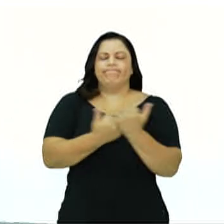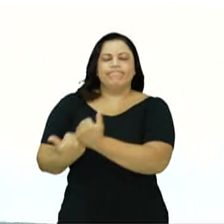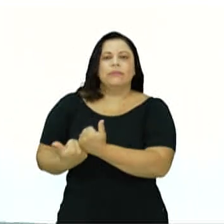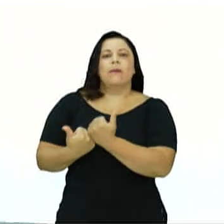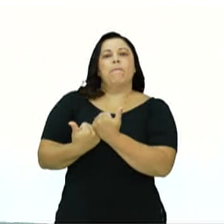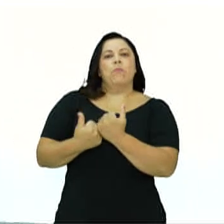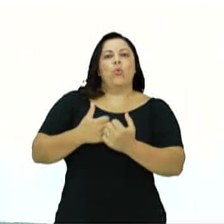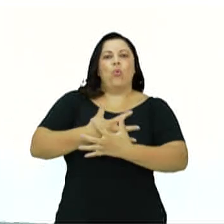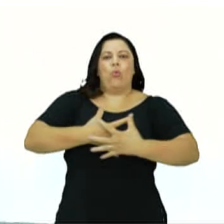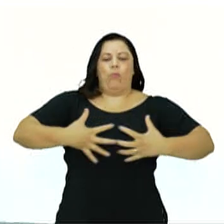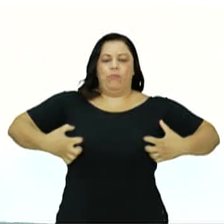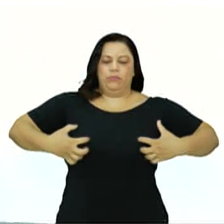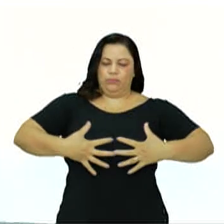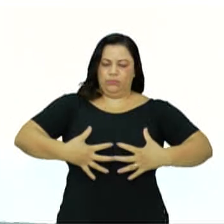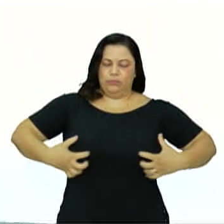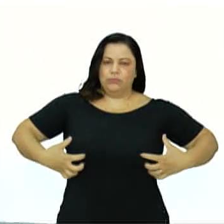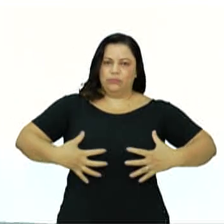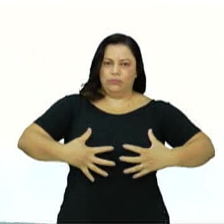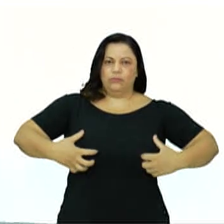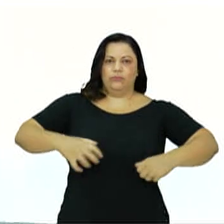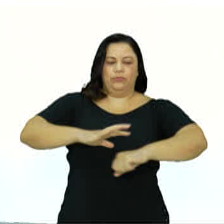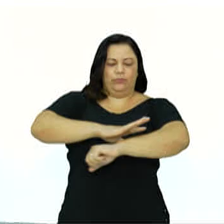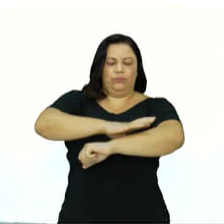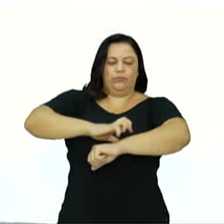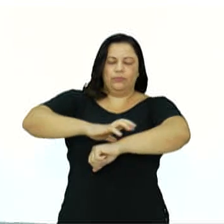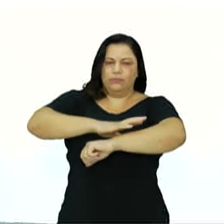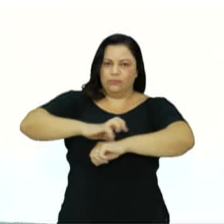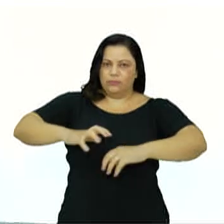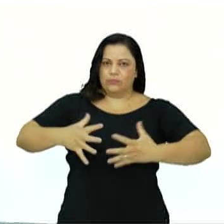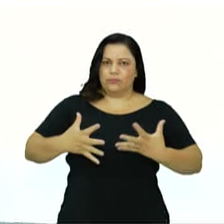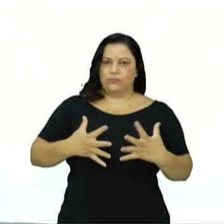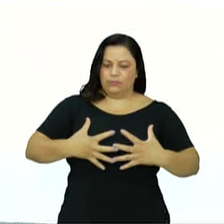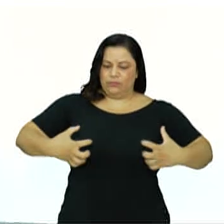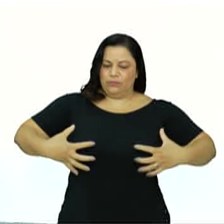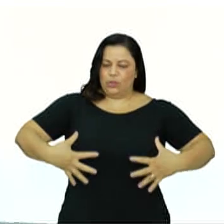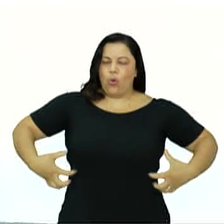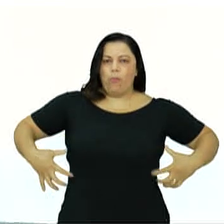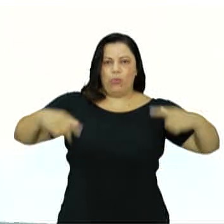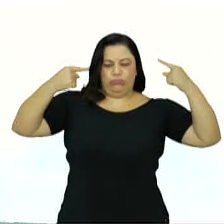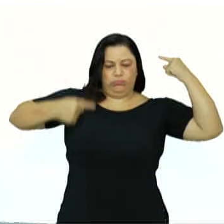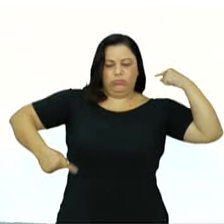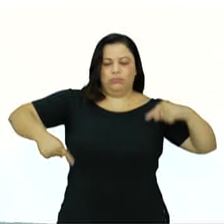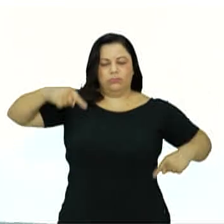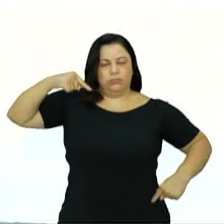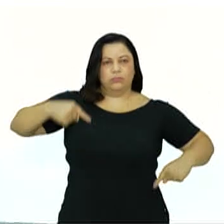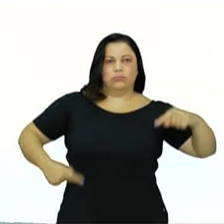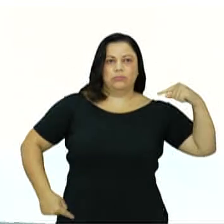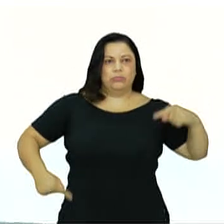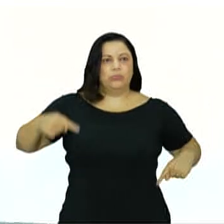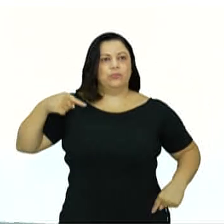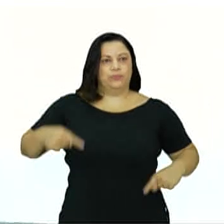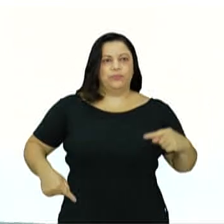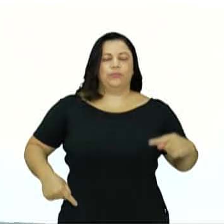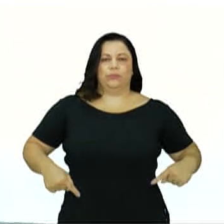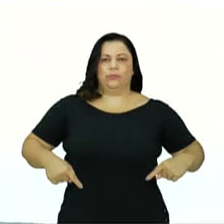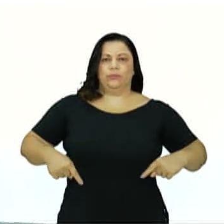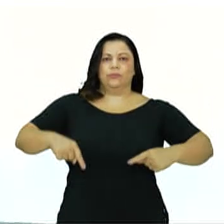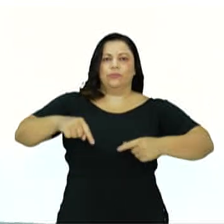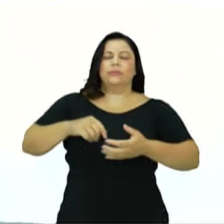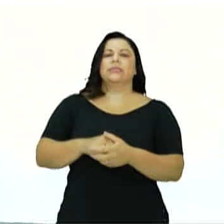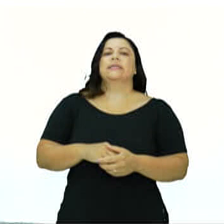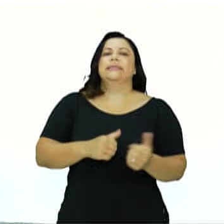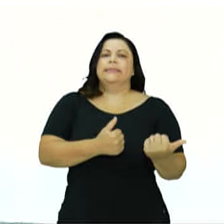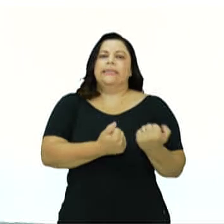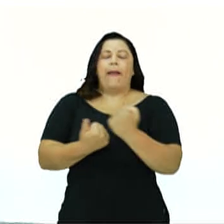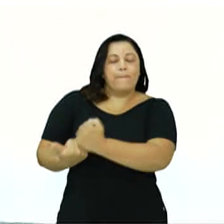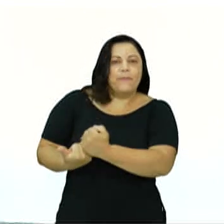os músculos estão inseridos ali no osso, através dos tendões, então ele serve de apoio para esses